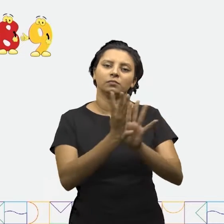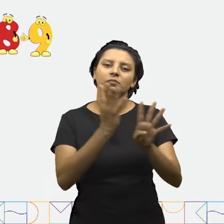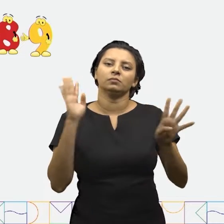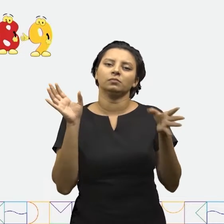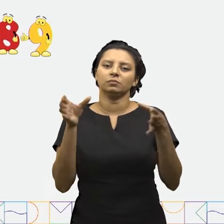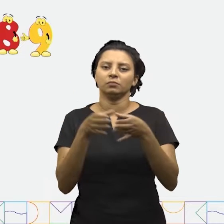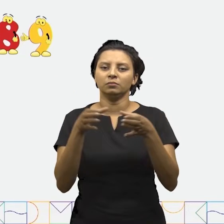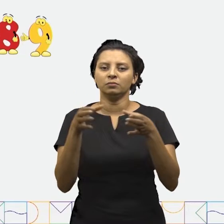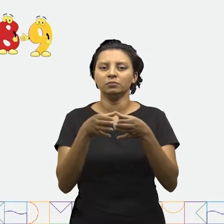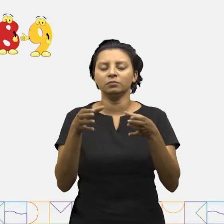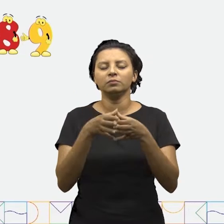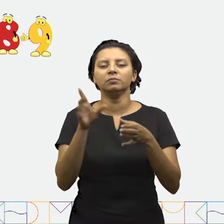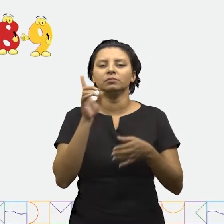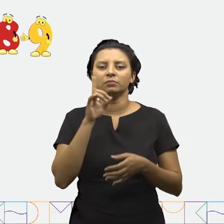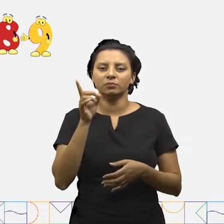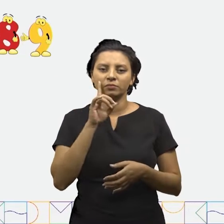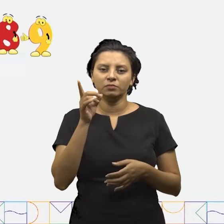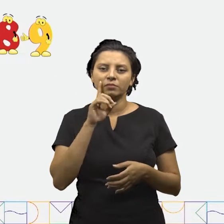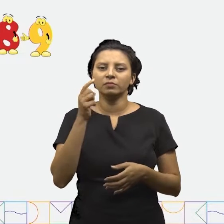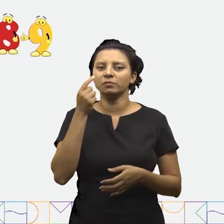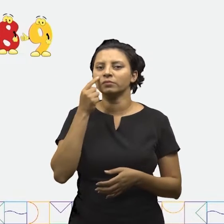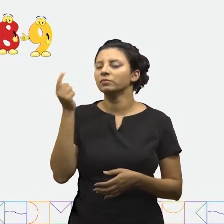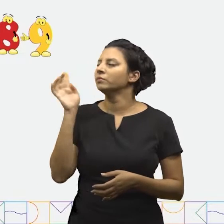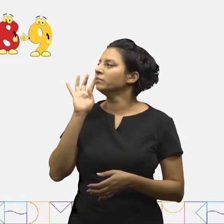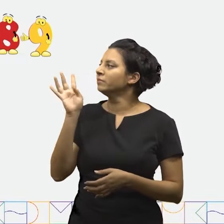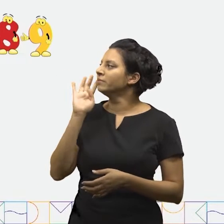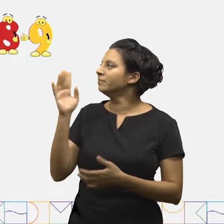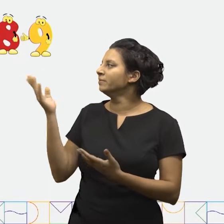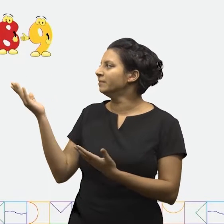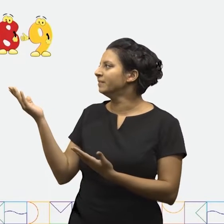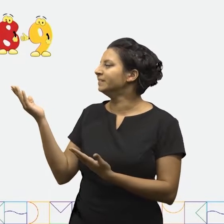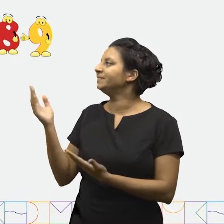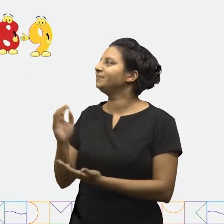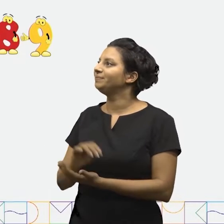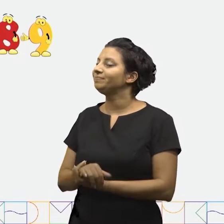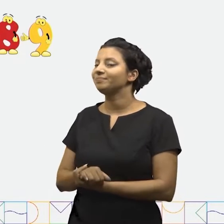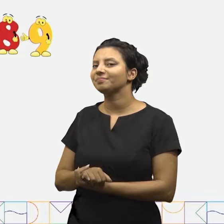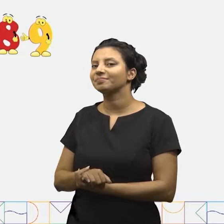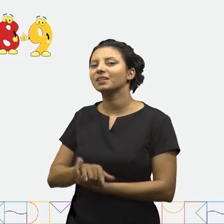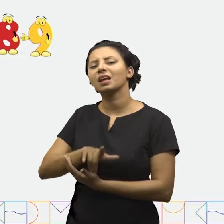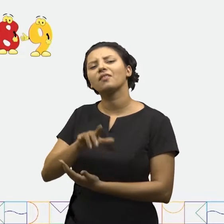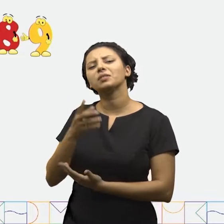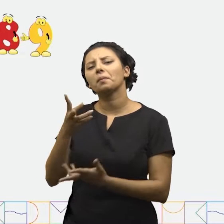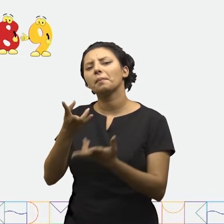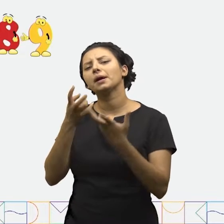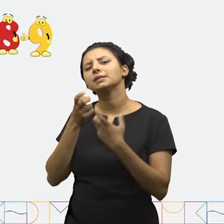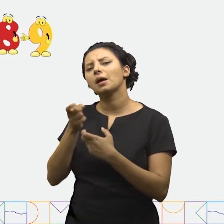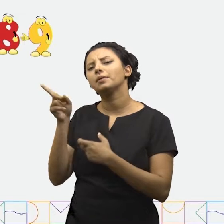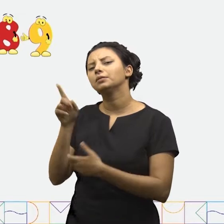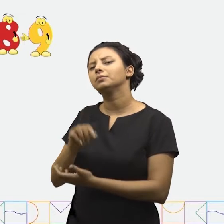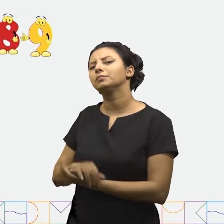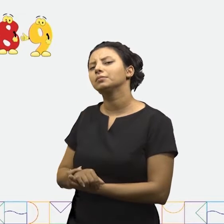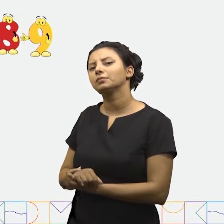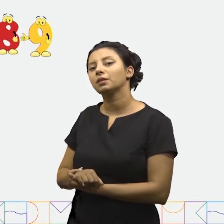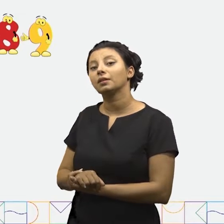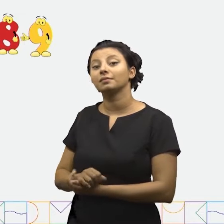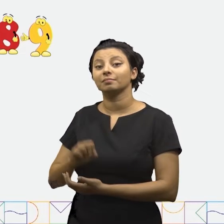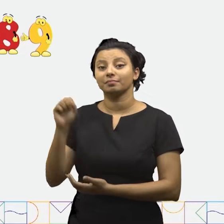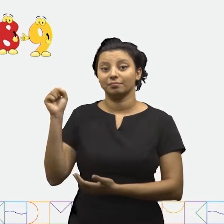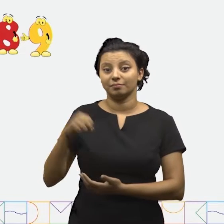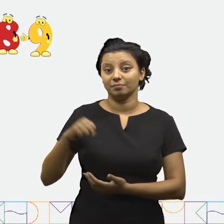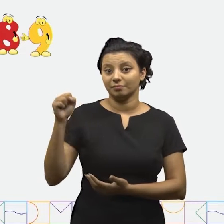sua classe todos os dias. Olha só como eles estão organizados. E o que você pode observar também?